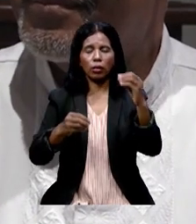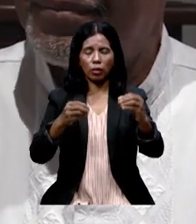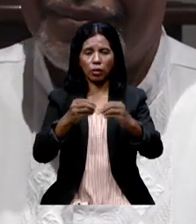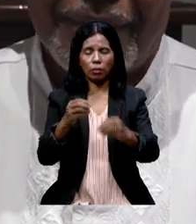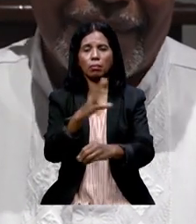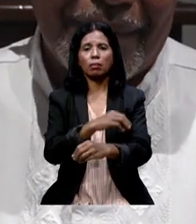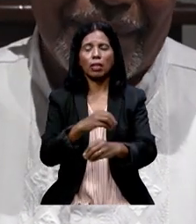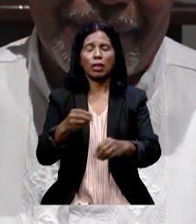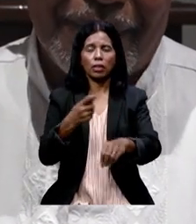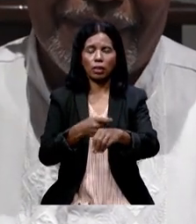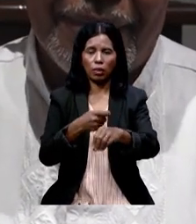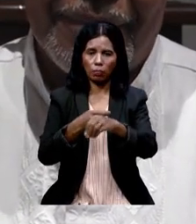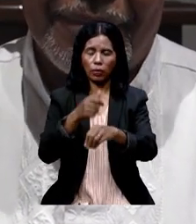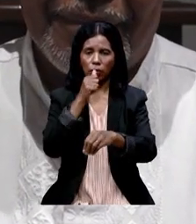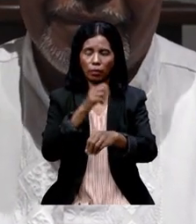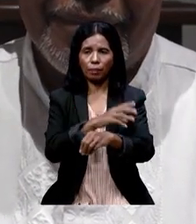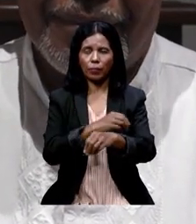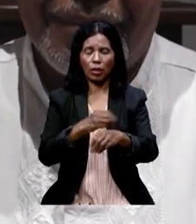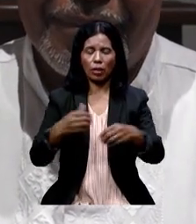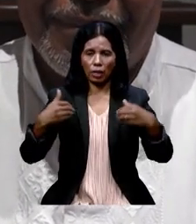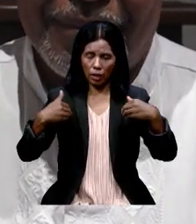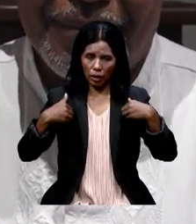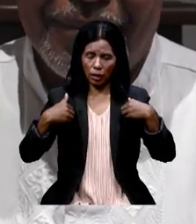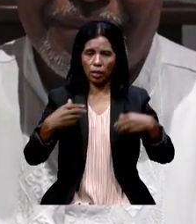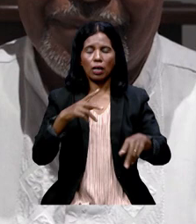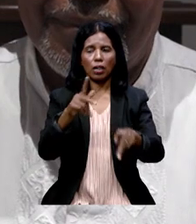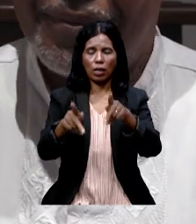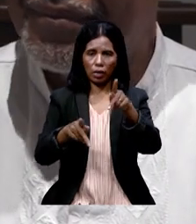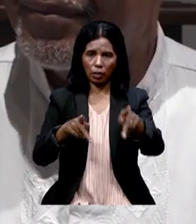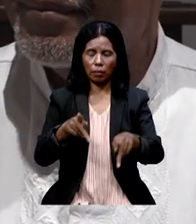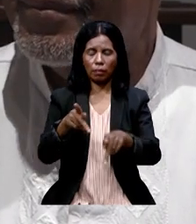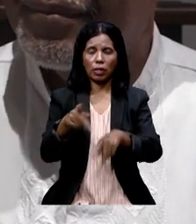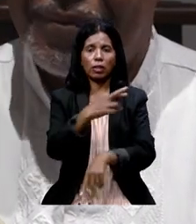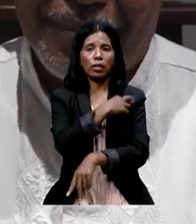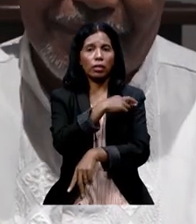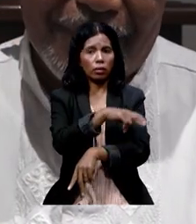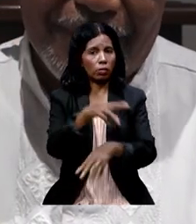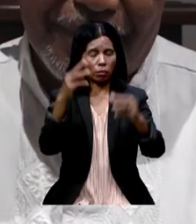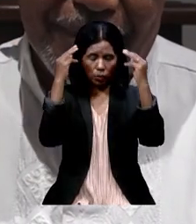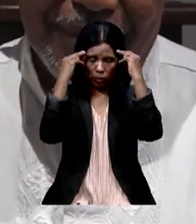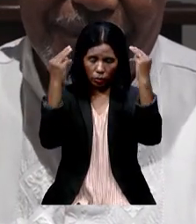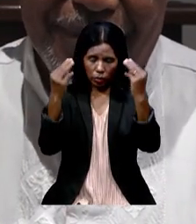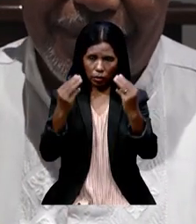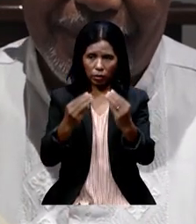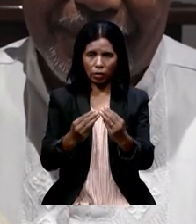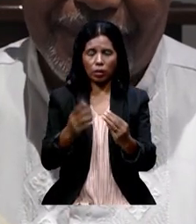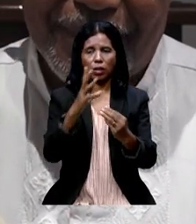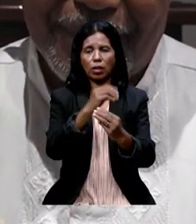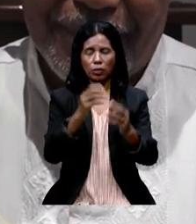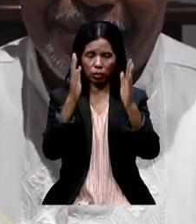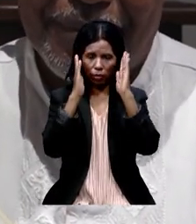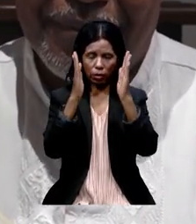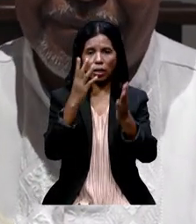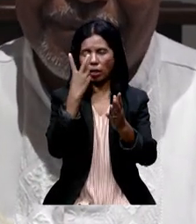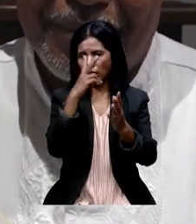título que é Cristãos e Muçulmanos juntos apagamos o fogo da